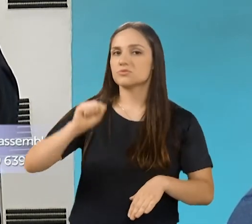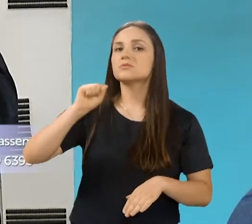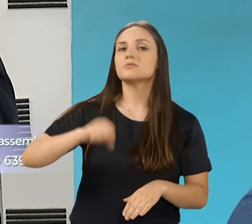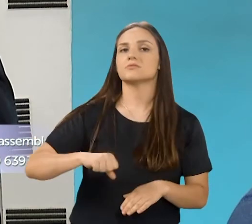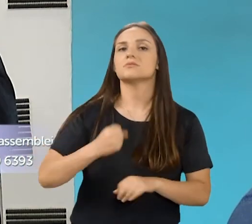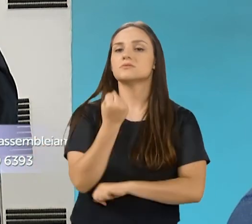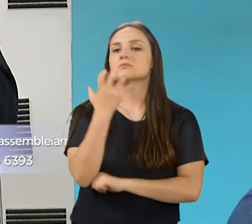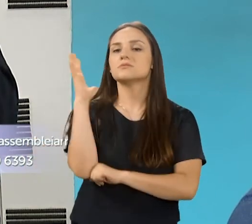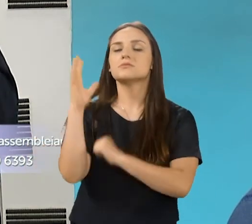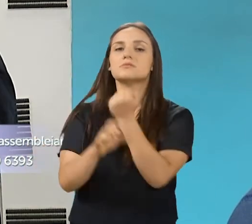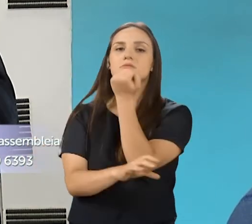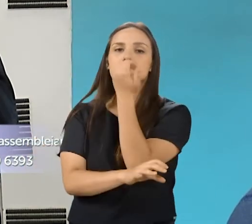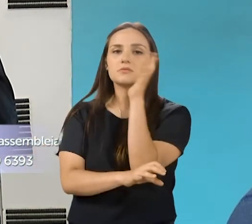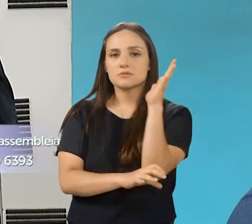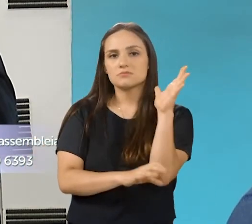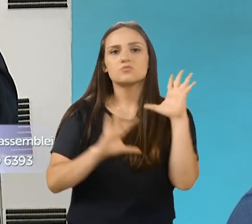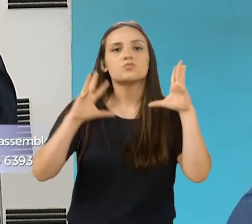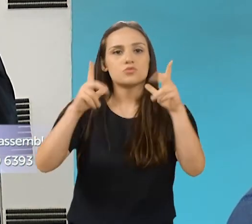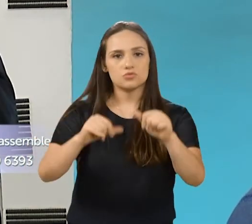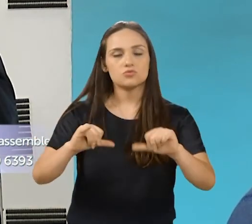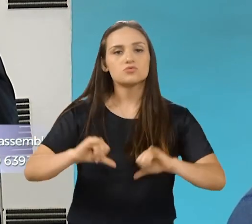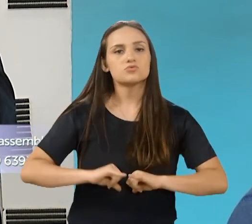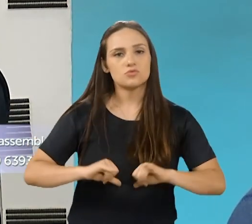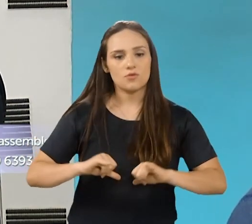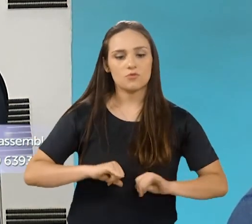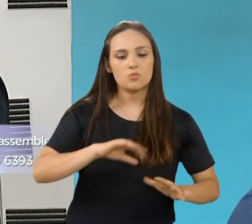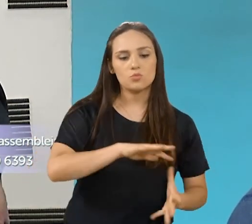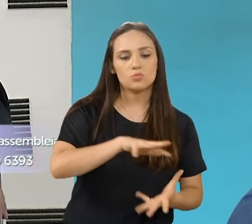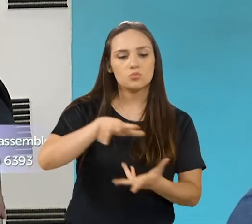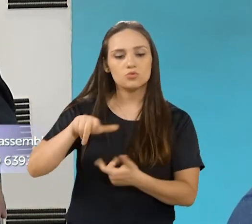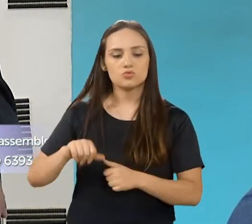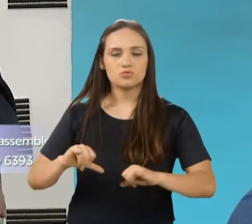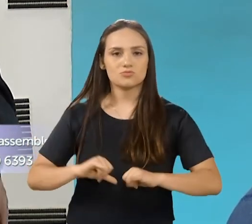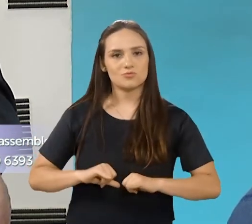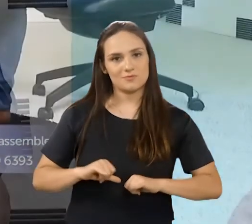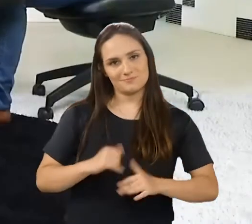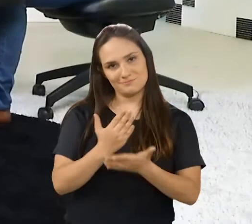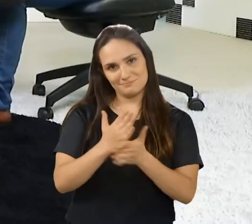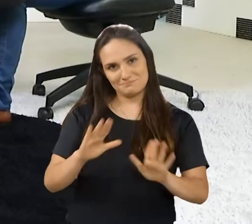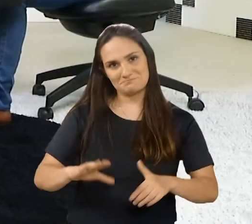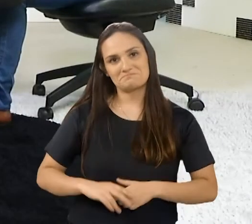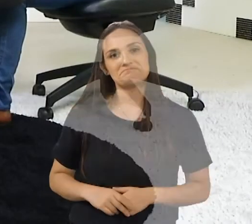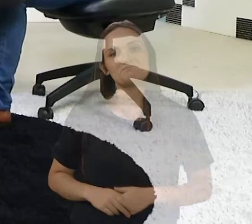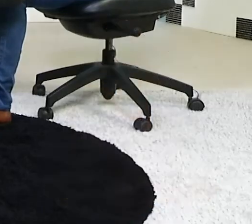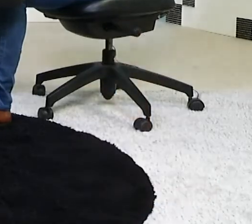a natureza sofre, o ser humano sofre, o planeta sofre. A gente fica por aqui.